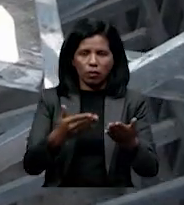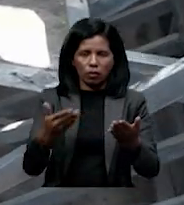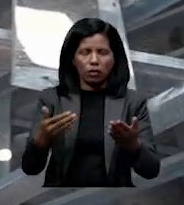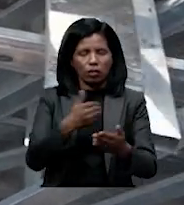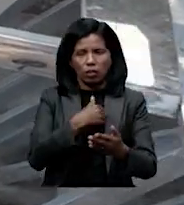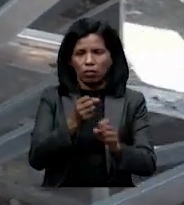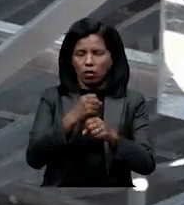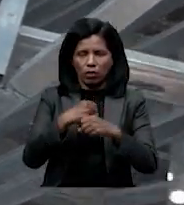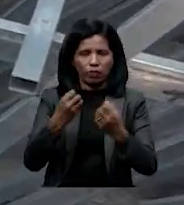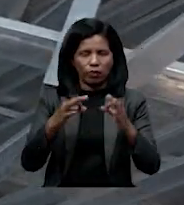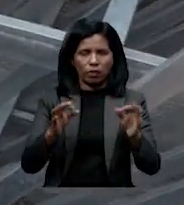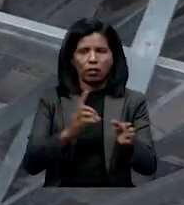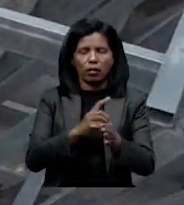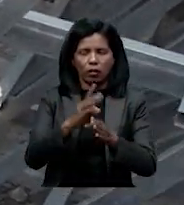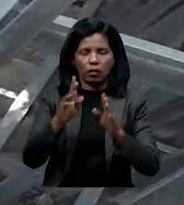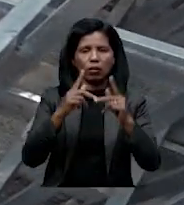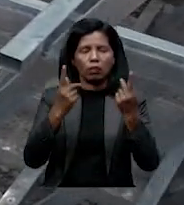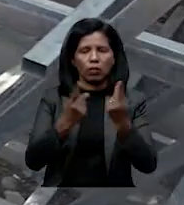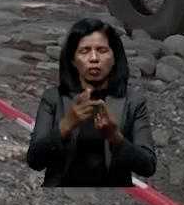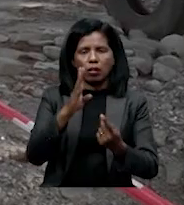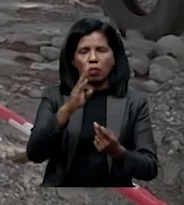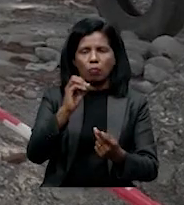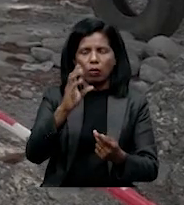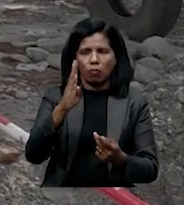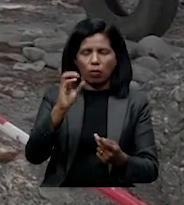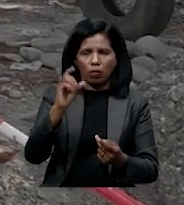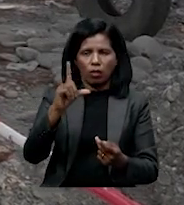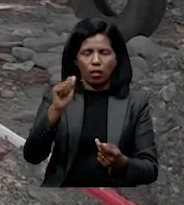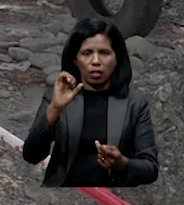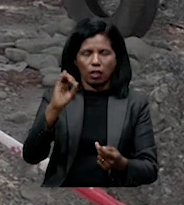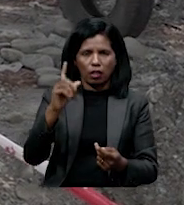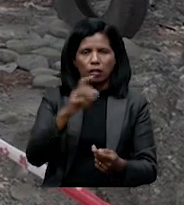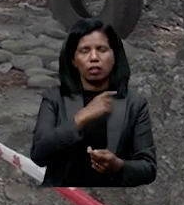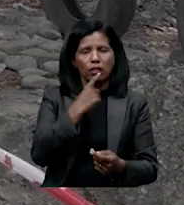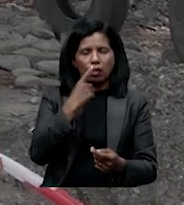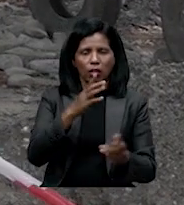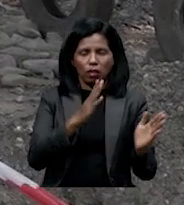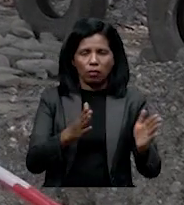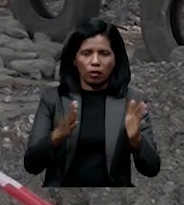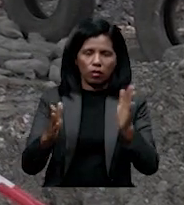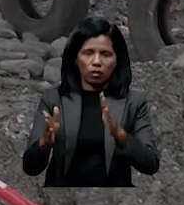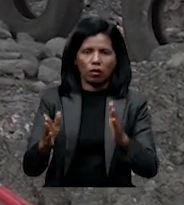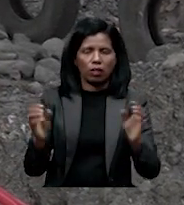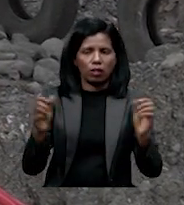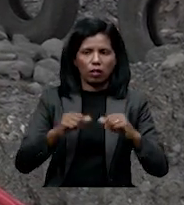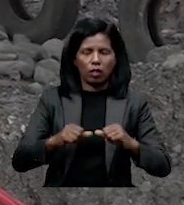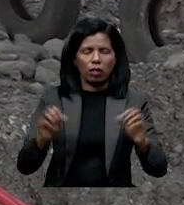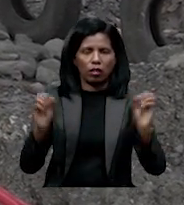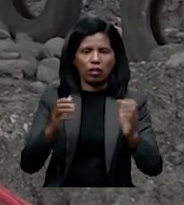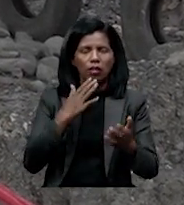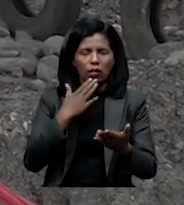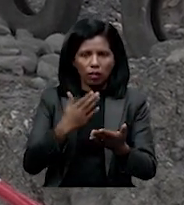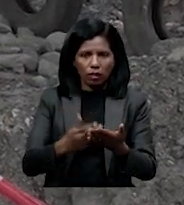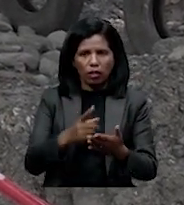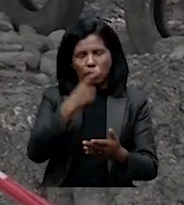termina. Diretor-geral da Companhia Bobolite, Carlito Salvador Pereira, teten, processo de construção, né, lá ou lá estável, também